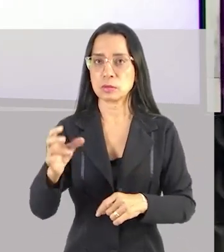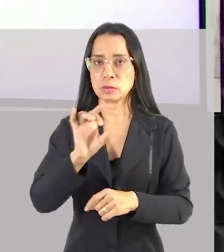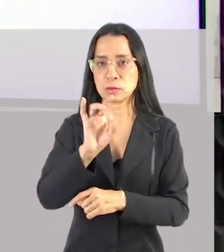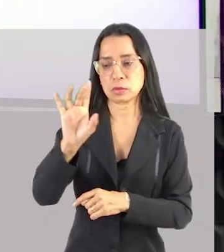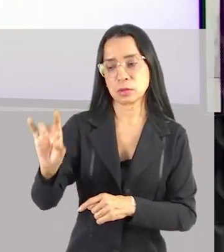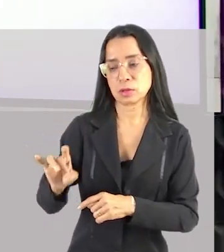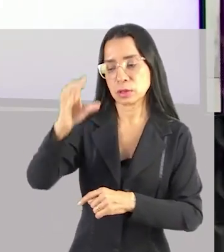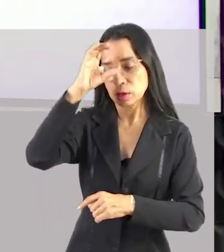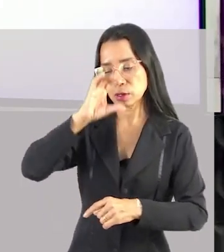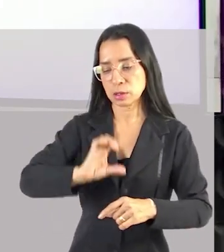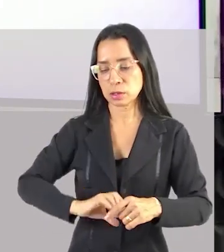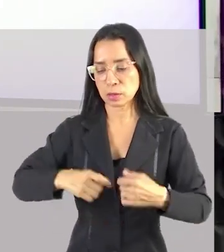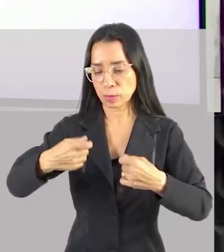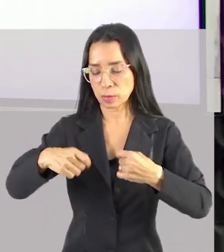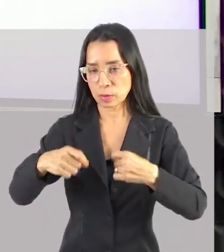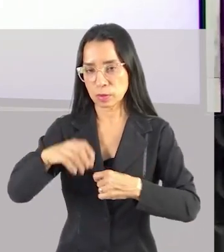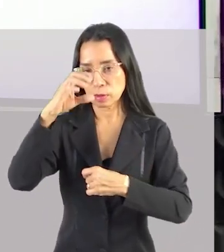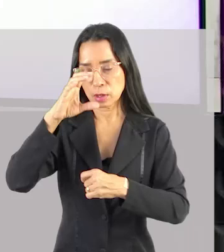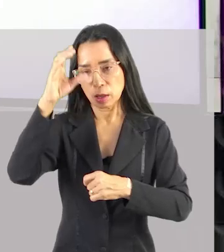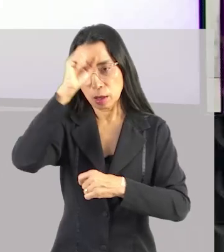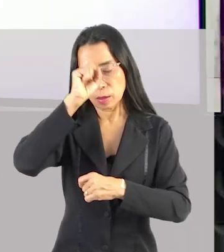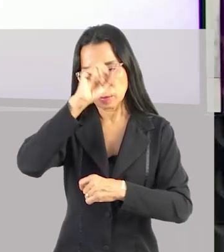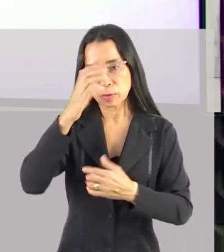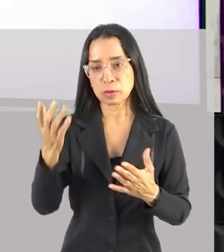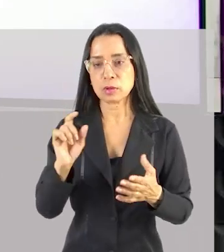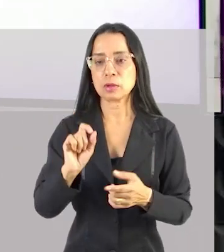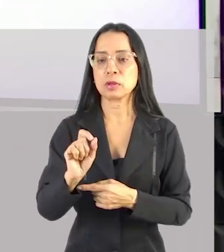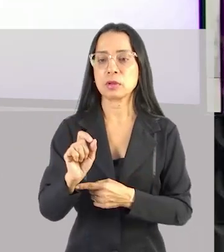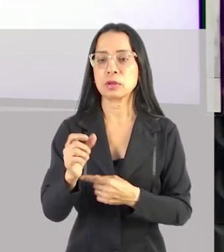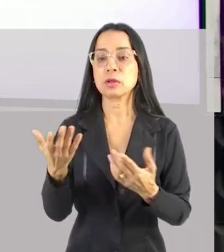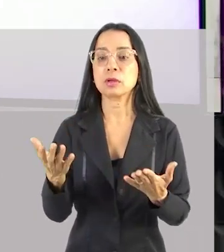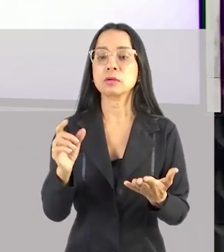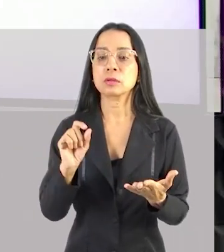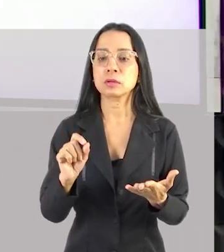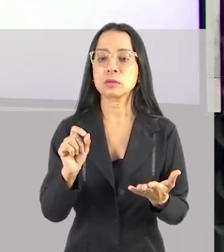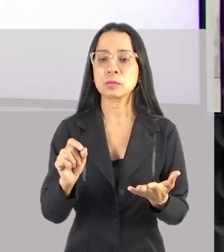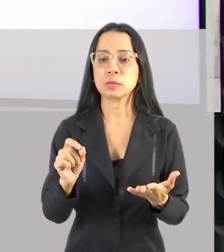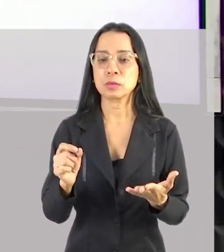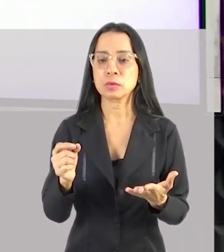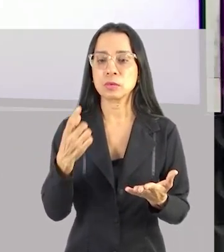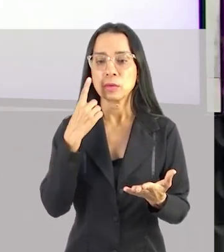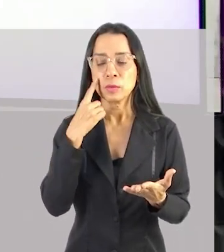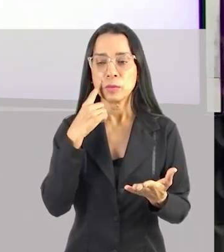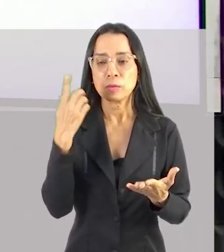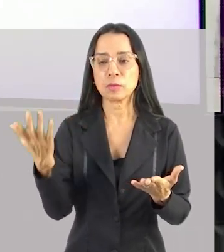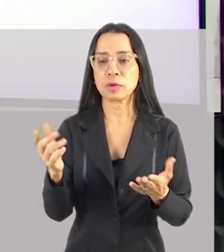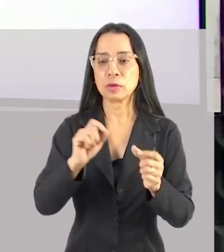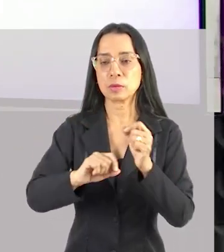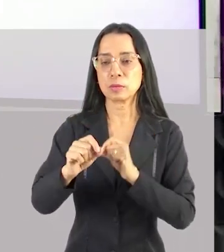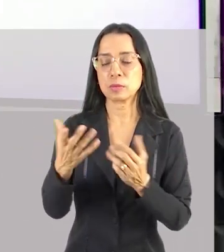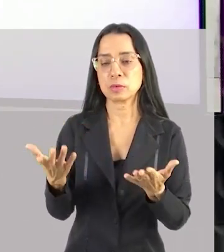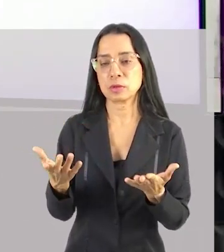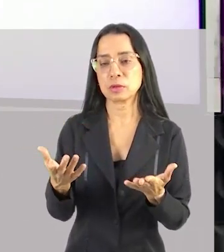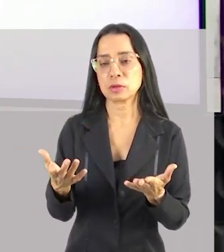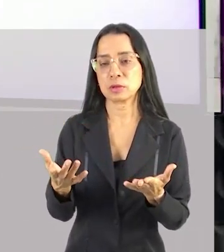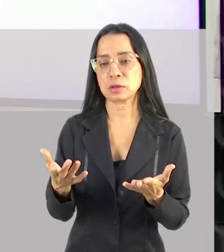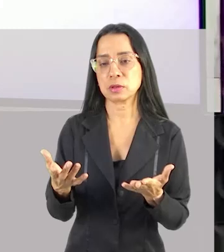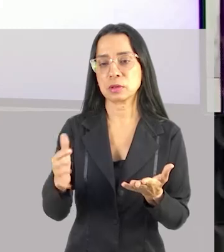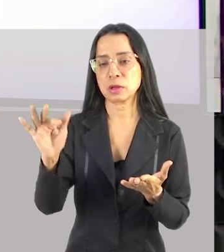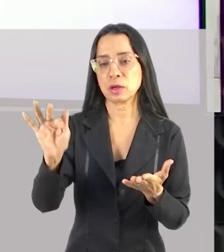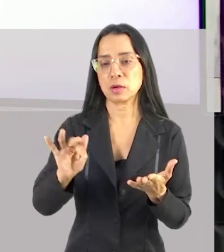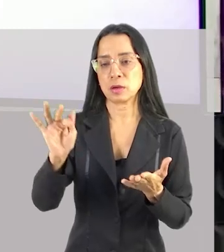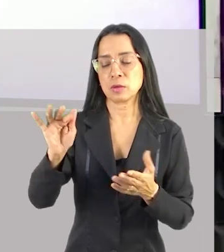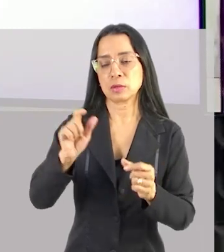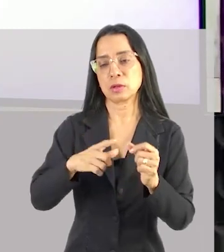cada cidadão deve aprender, e até que ponto, e vemos que até as faculdades tidas em